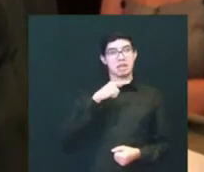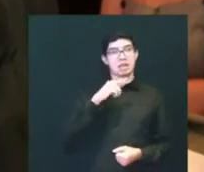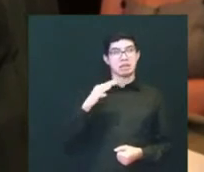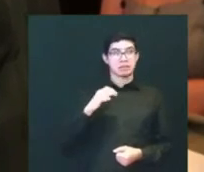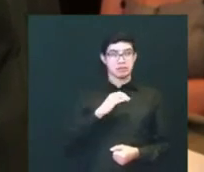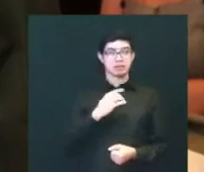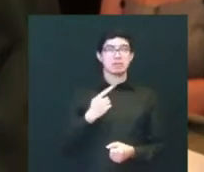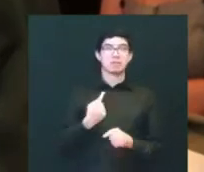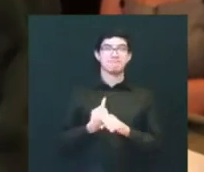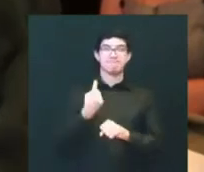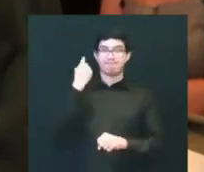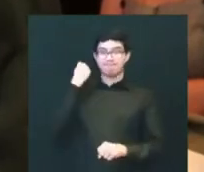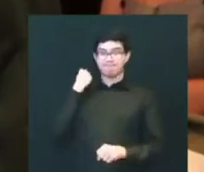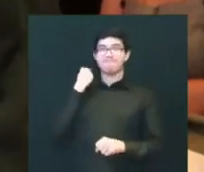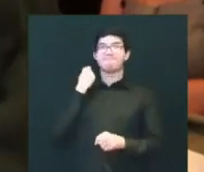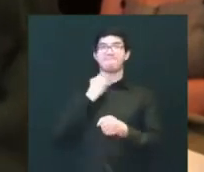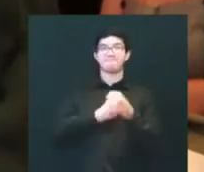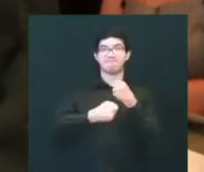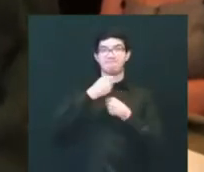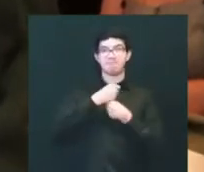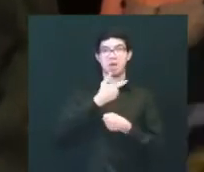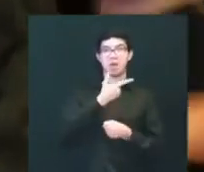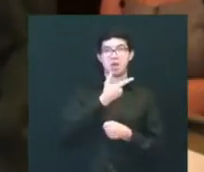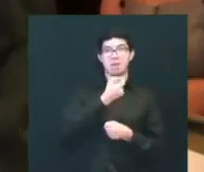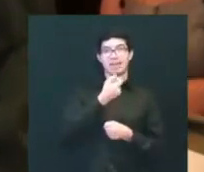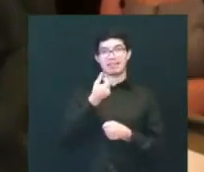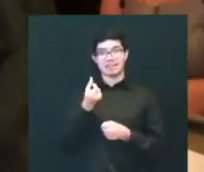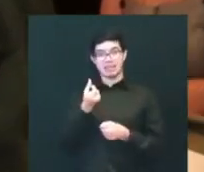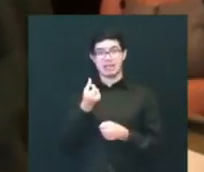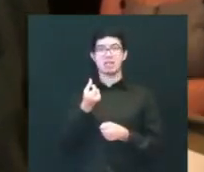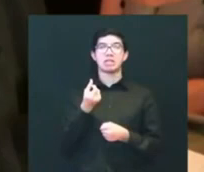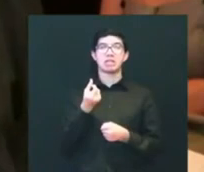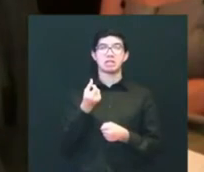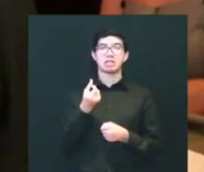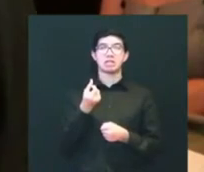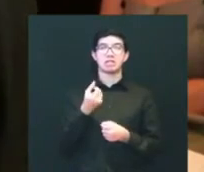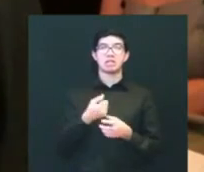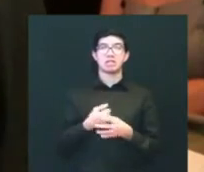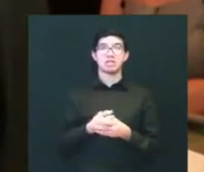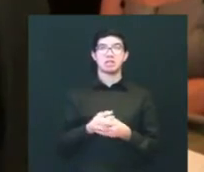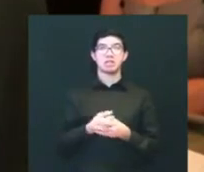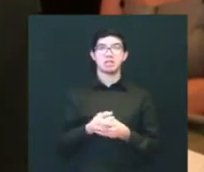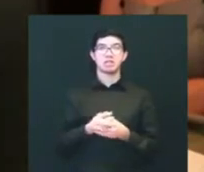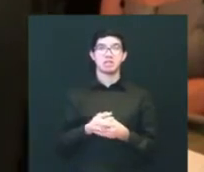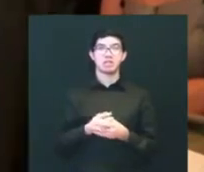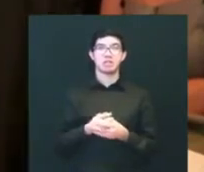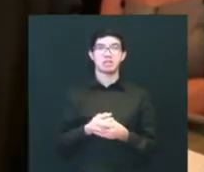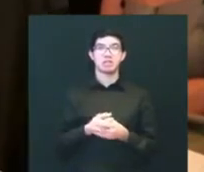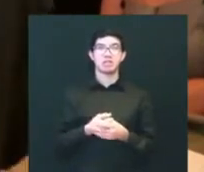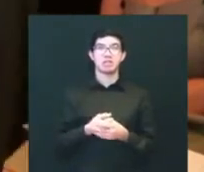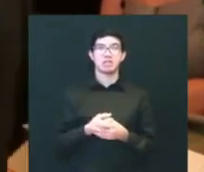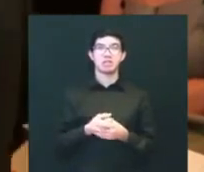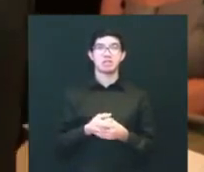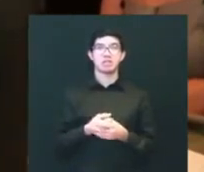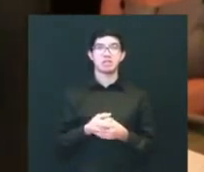2016, 2006, 2007. E Pode tirar a máscara.